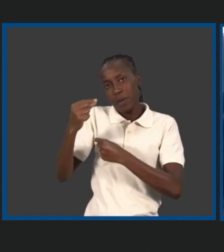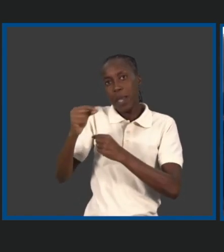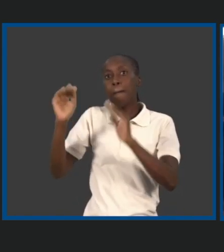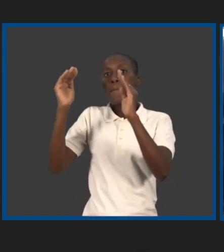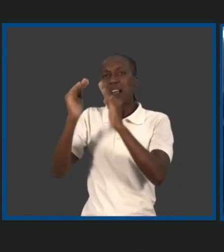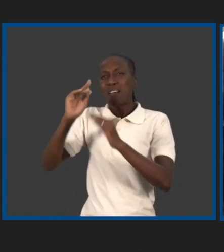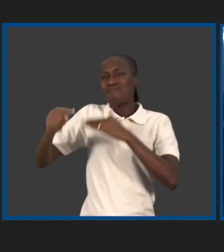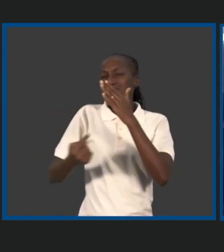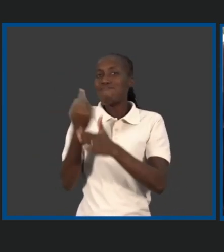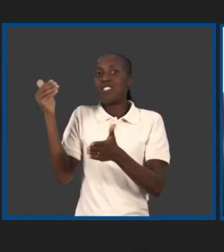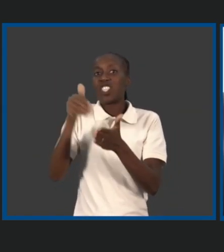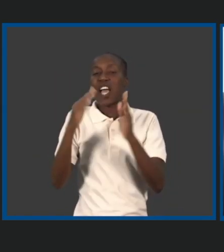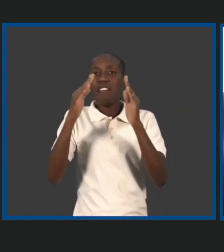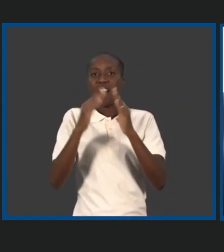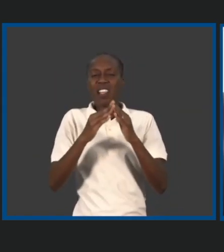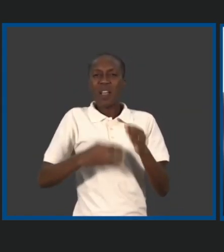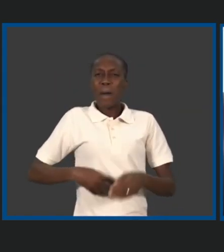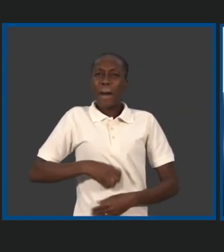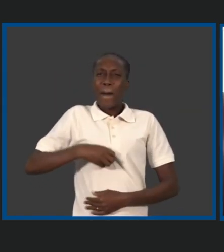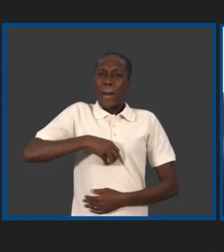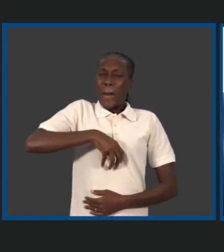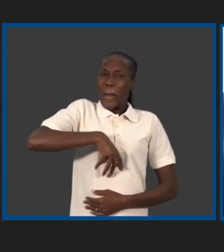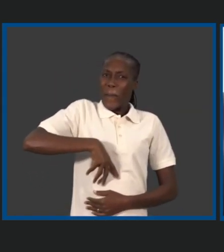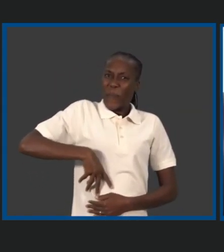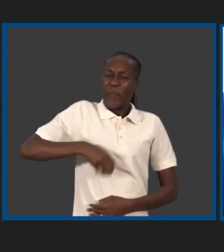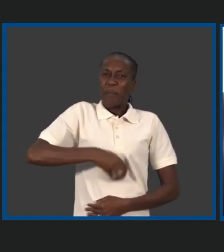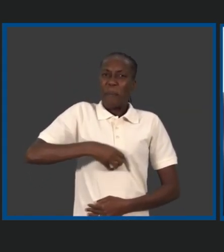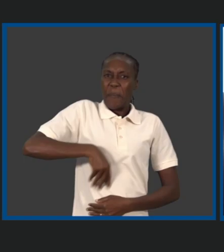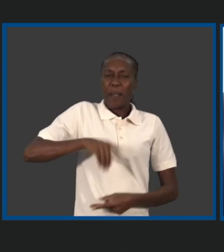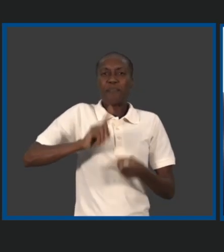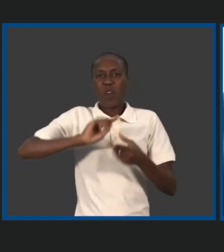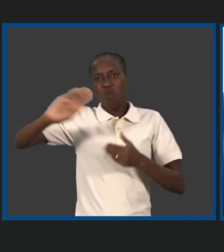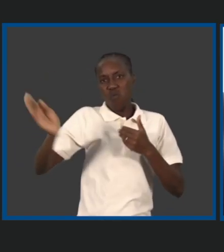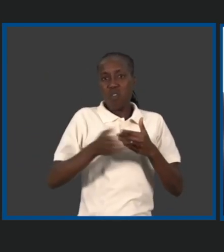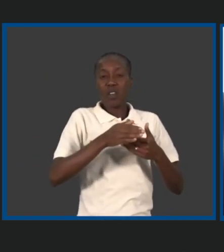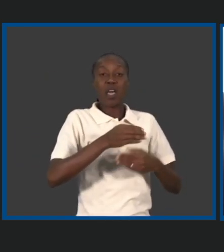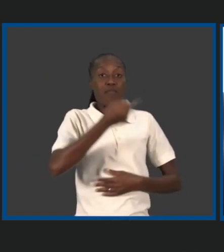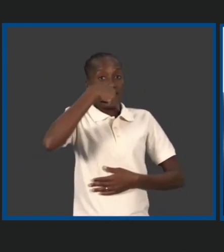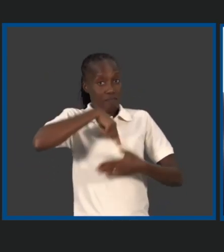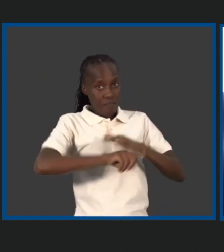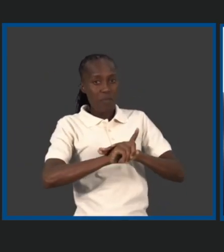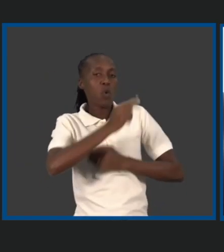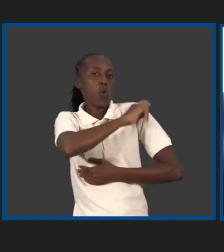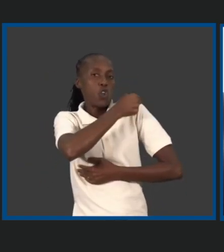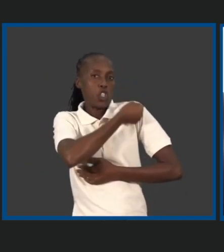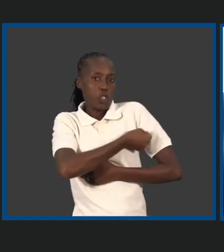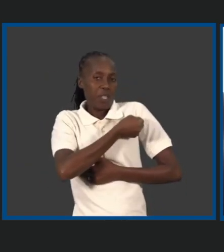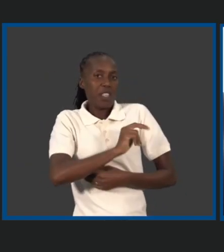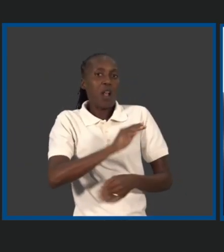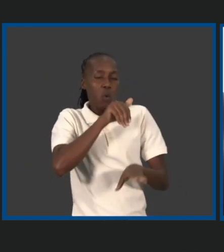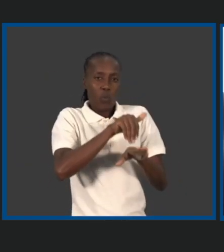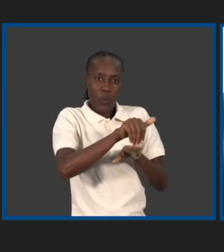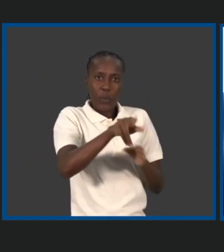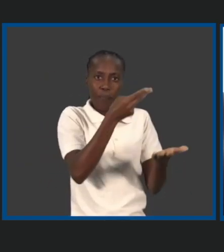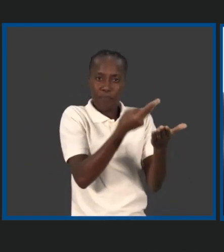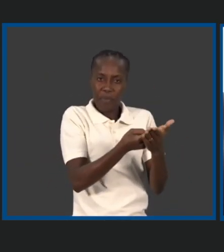teve uma diarreia aguda. Voltamos, foi retida de novo no berçário. Onde ela ficou um tempo. Quando